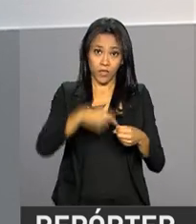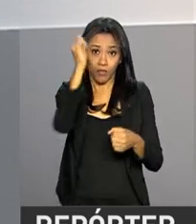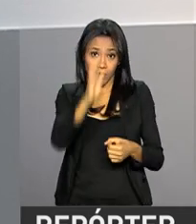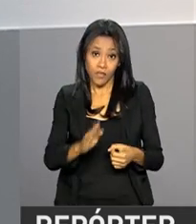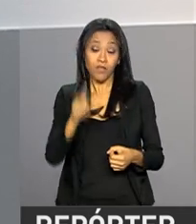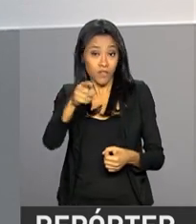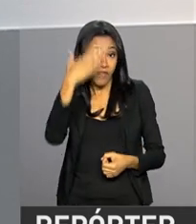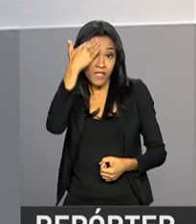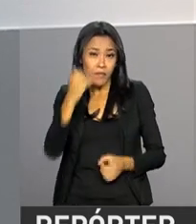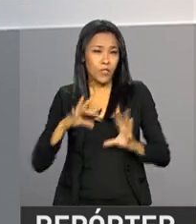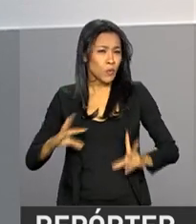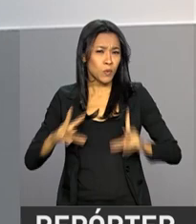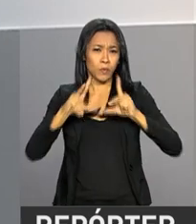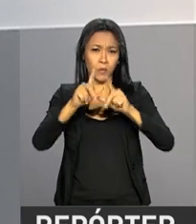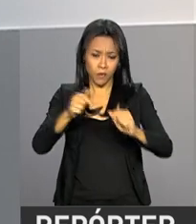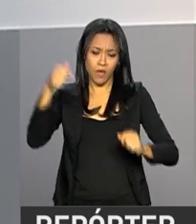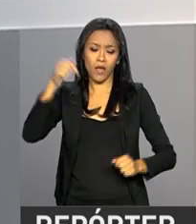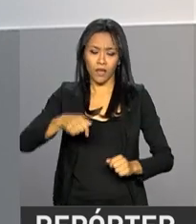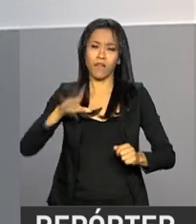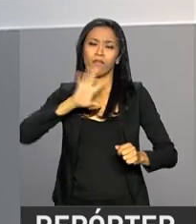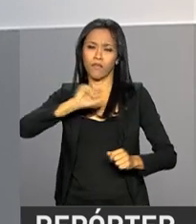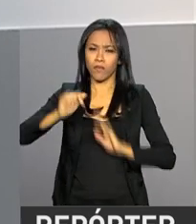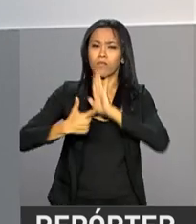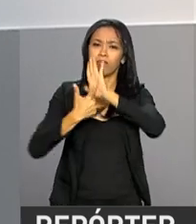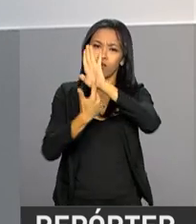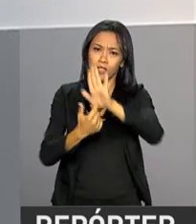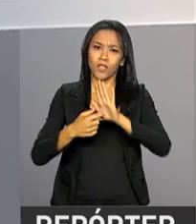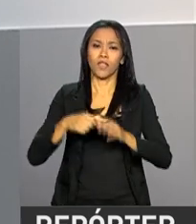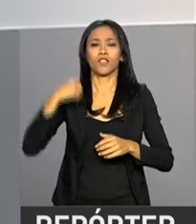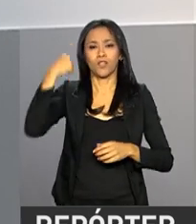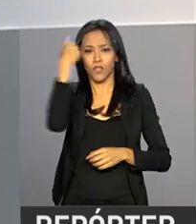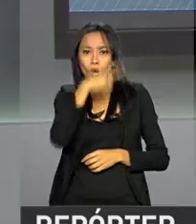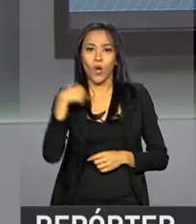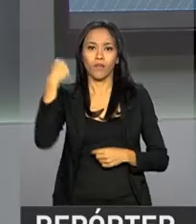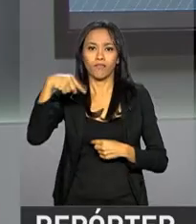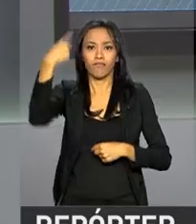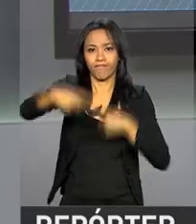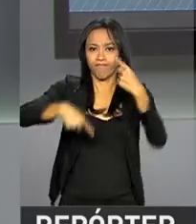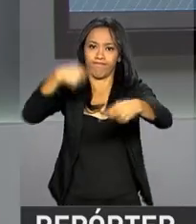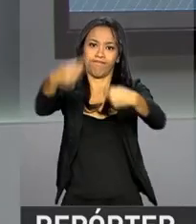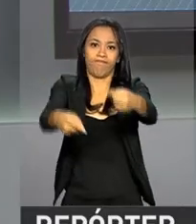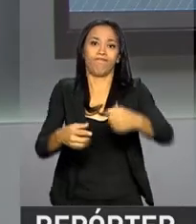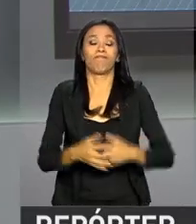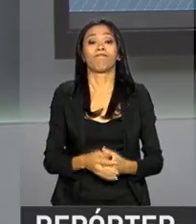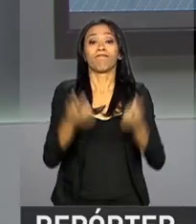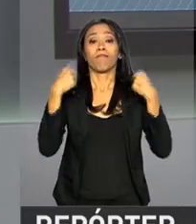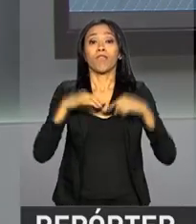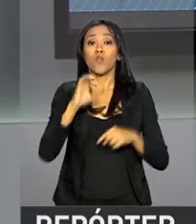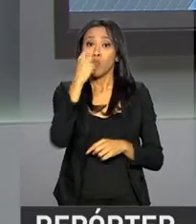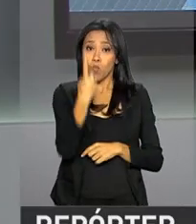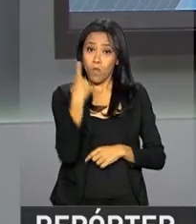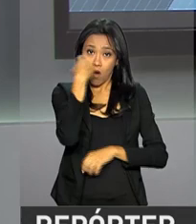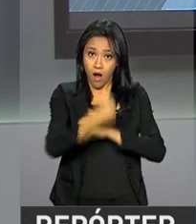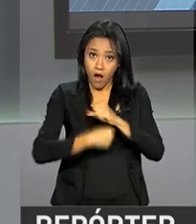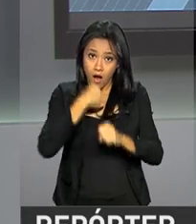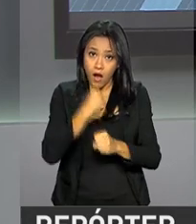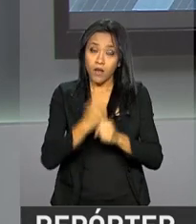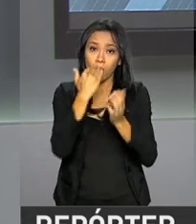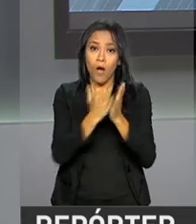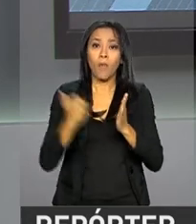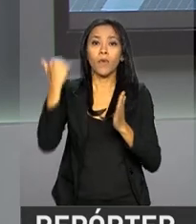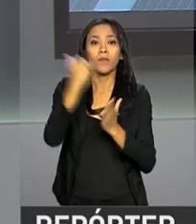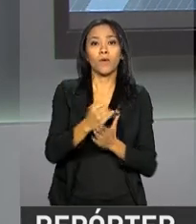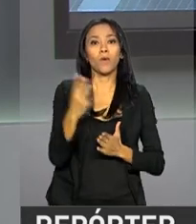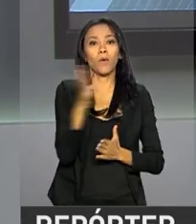completa você acompanha aqui nos nossos boletins de hora em hora em um ano aumentou 44% a